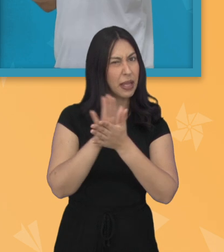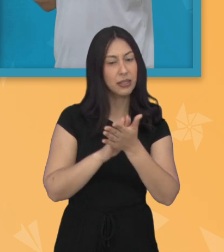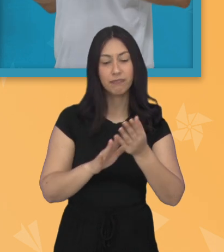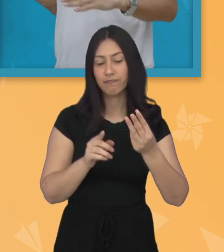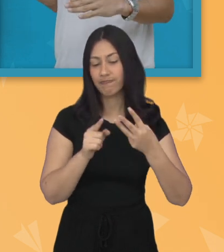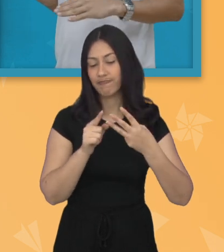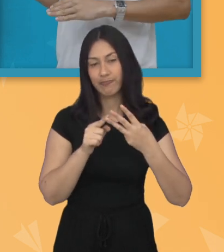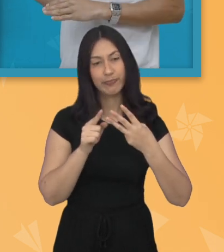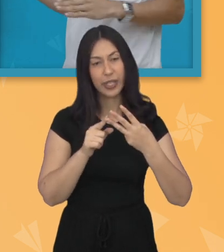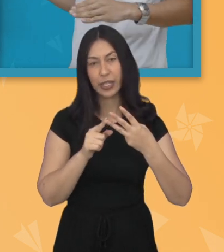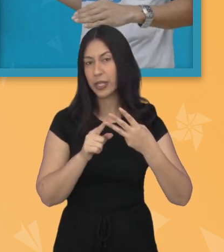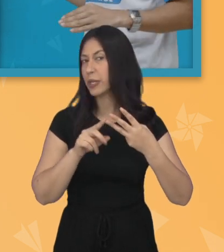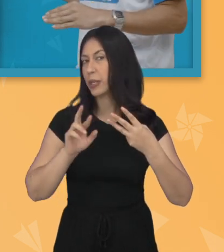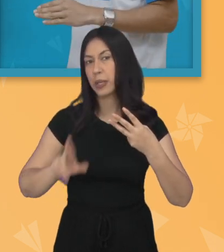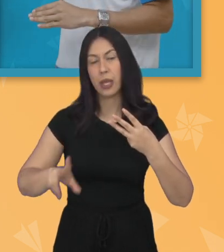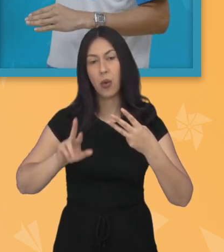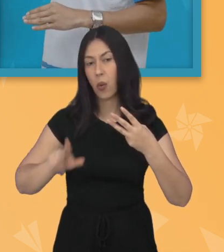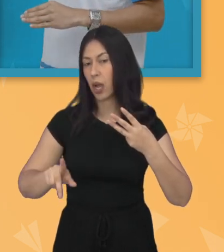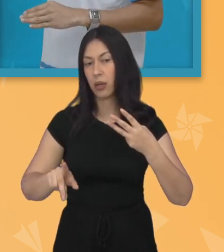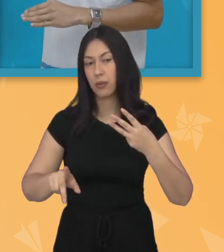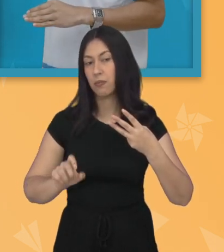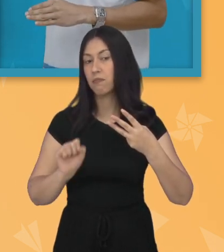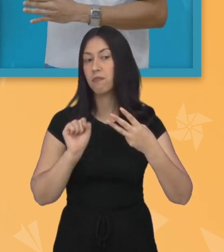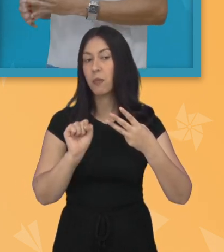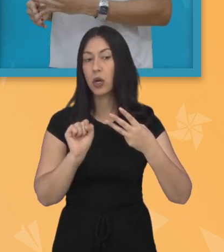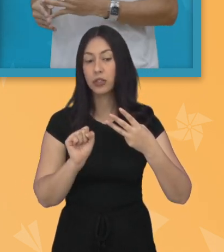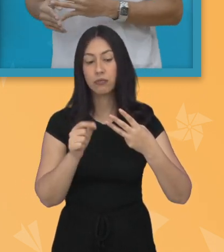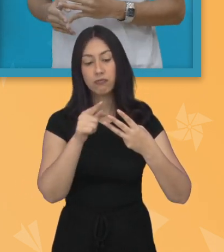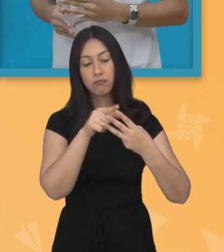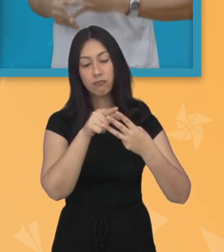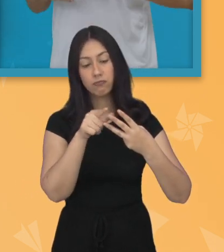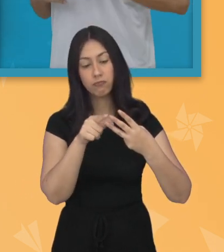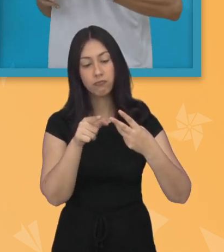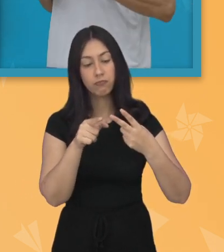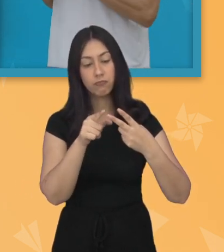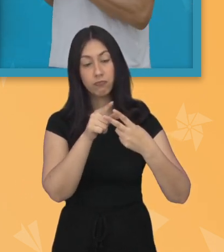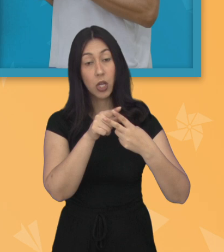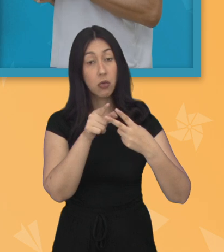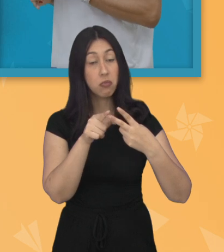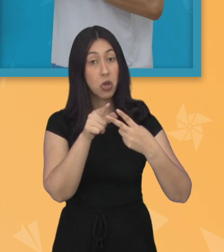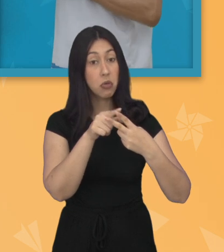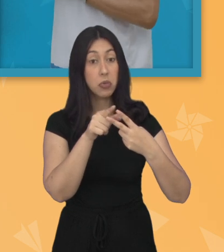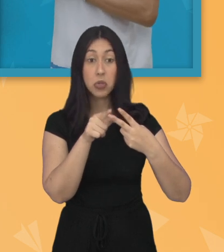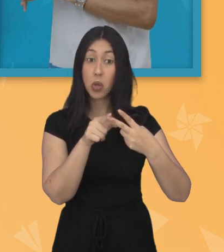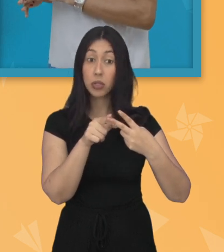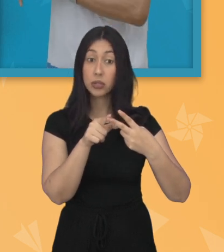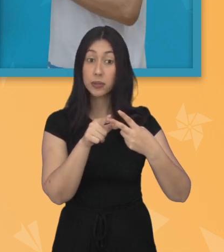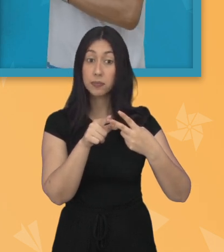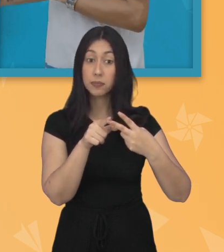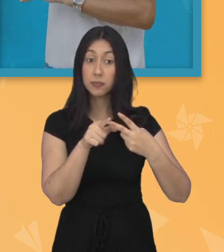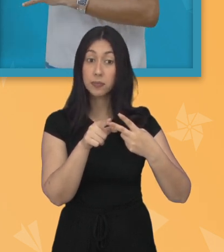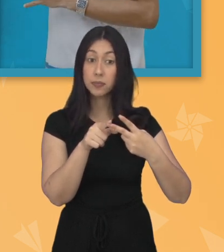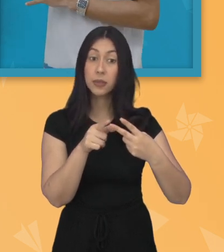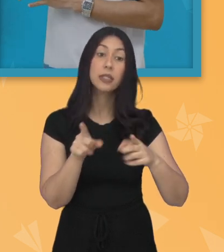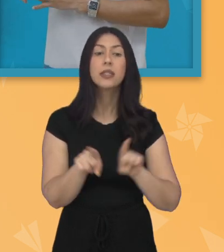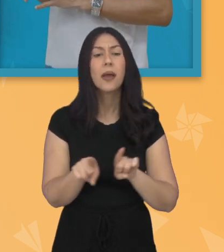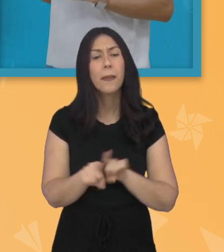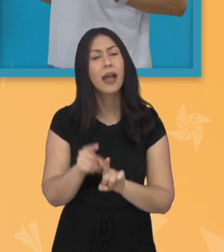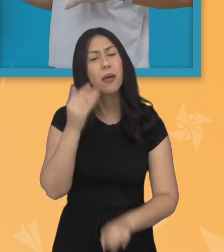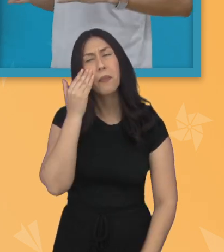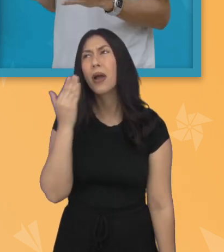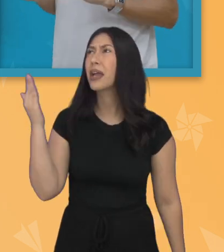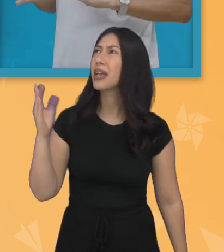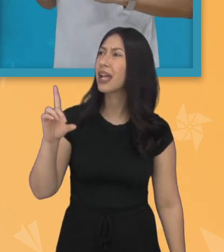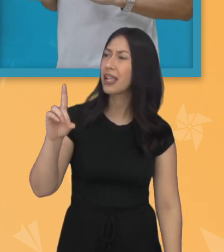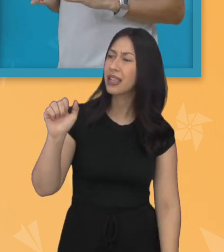também já pode eliminar a lei de Gay-Lussac. Então a gente pode ficar ali com Lavoisier, está falando de massa, mas tudo bem.